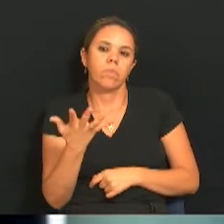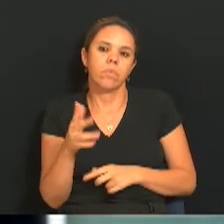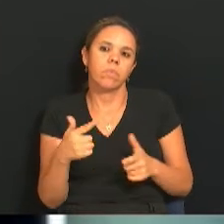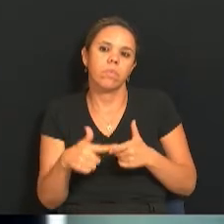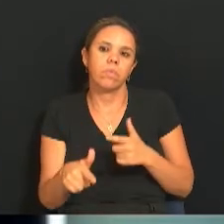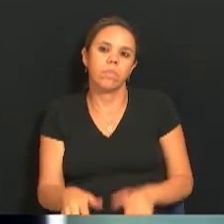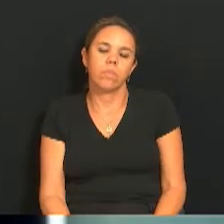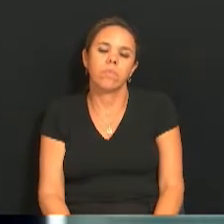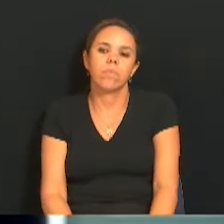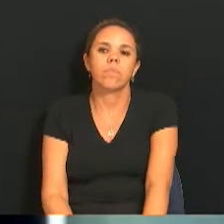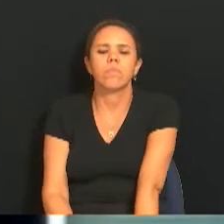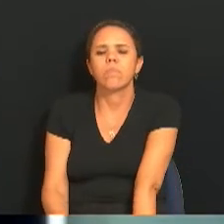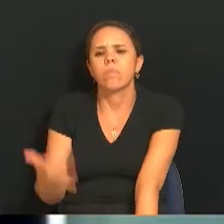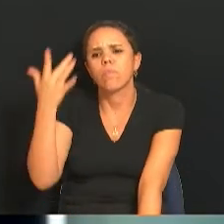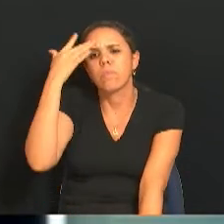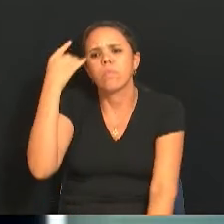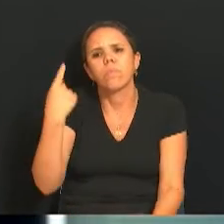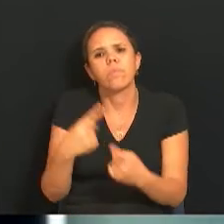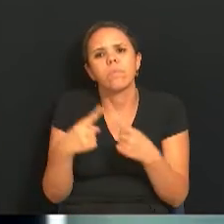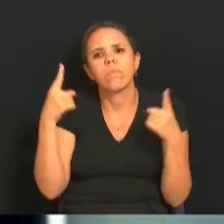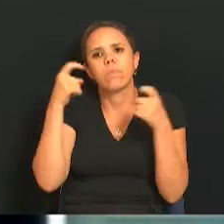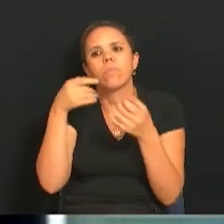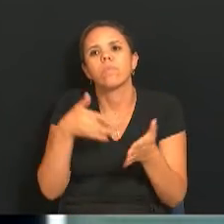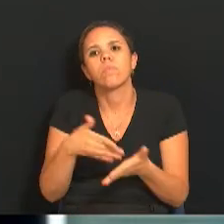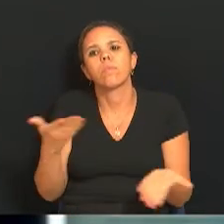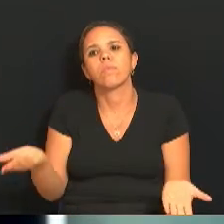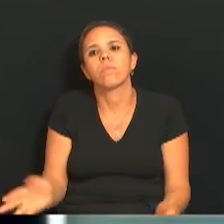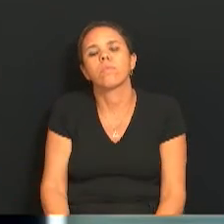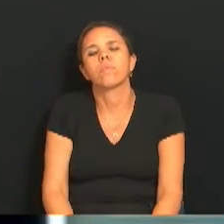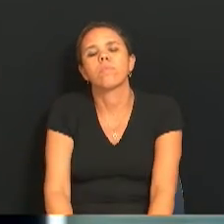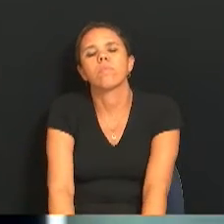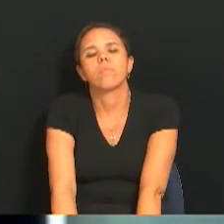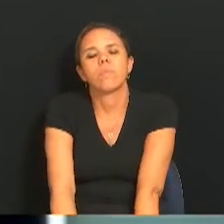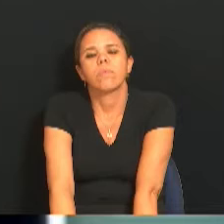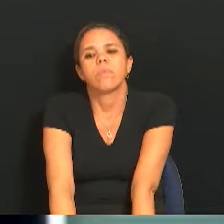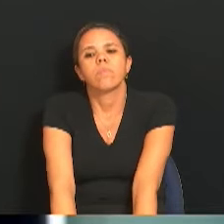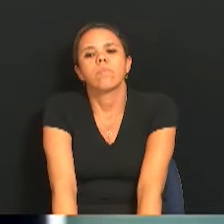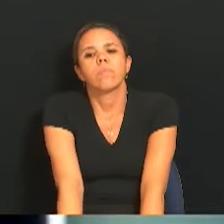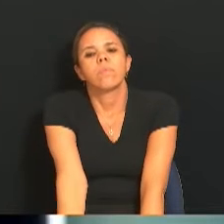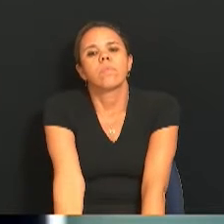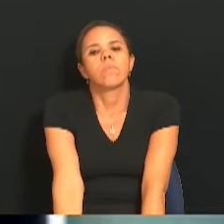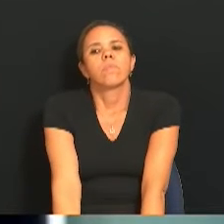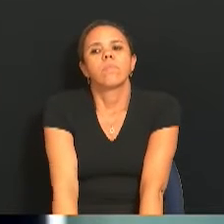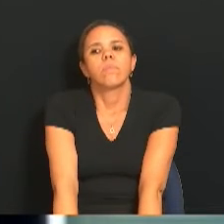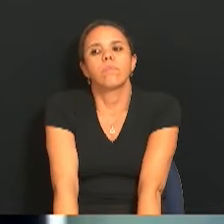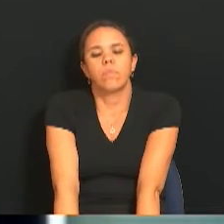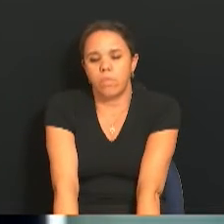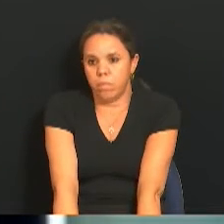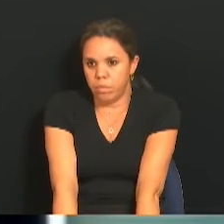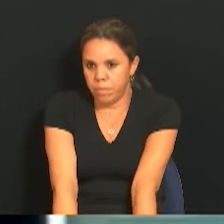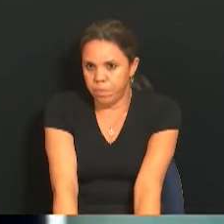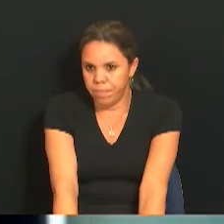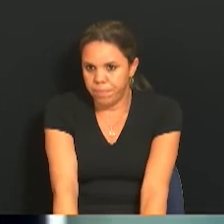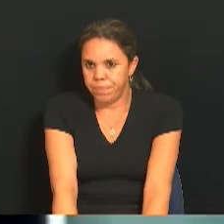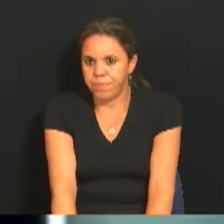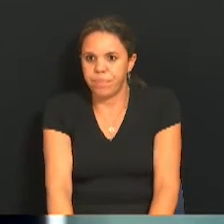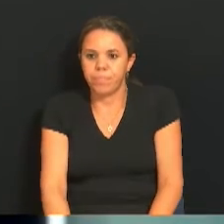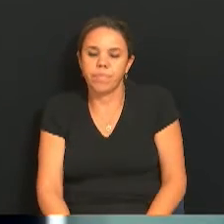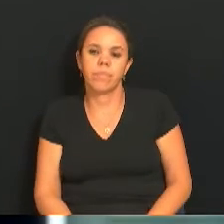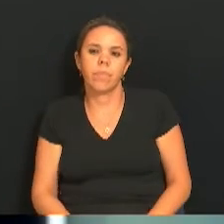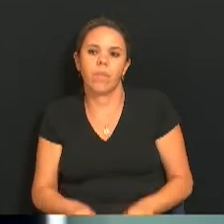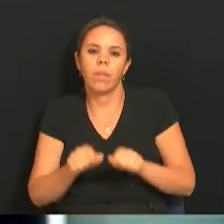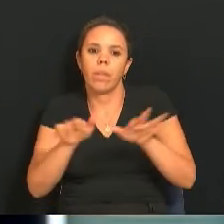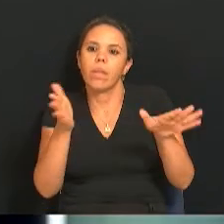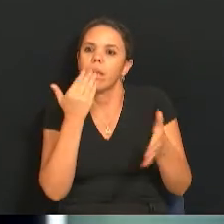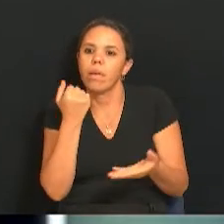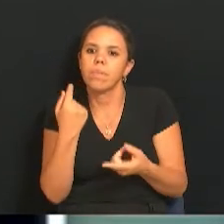não consigo entender qual é a dificuldade ou qual é a questão, né, com relação a essa organização da distribuição de alimentação,